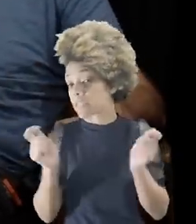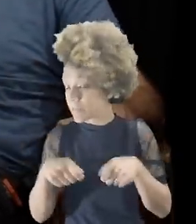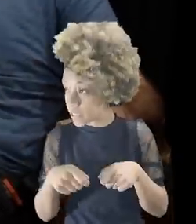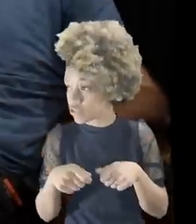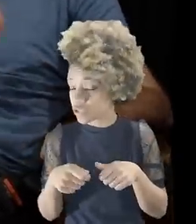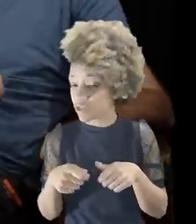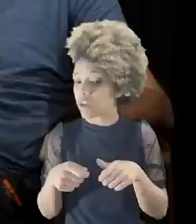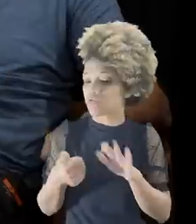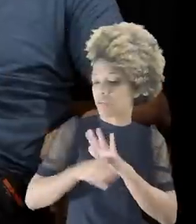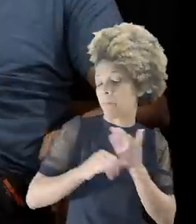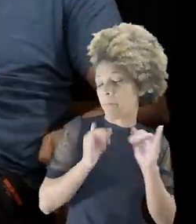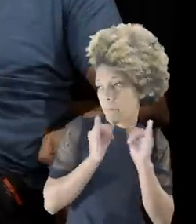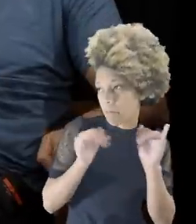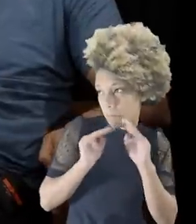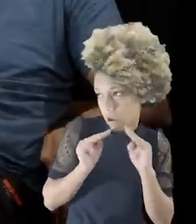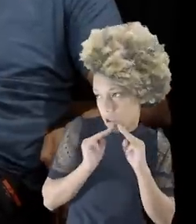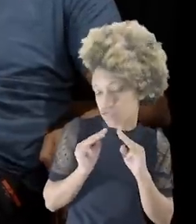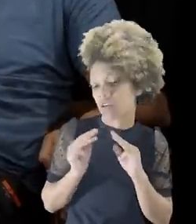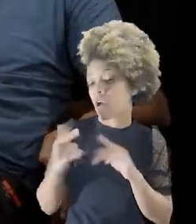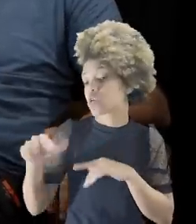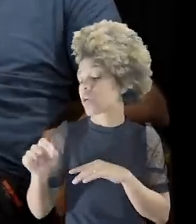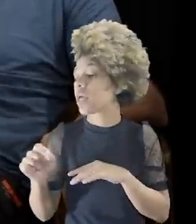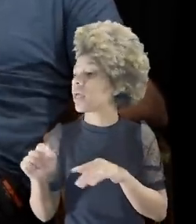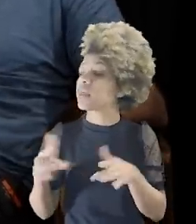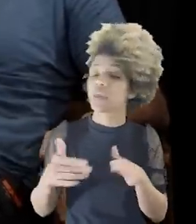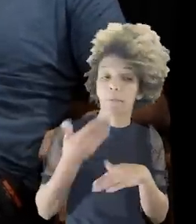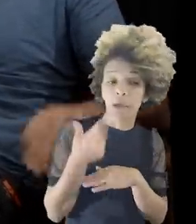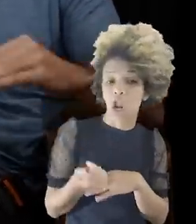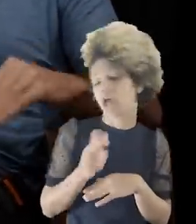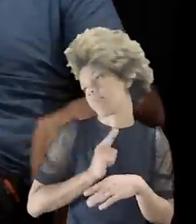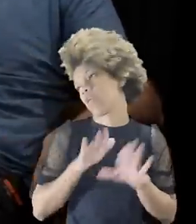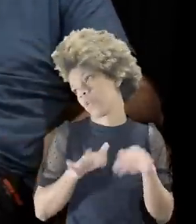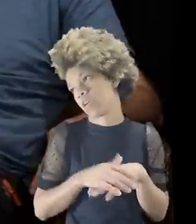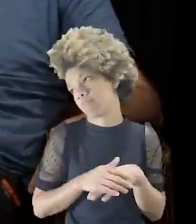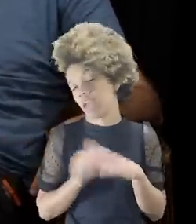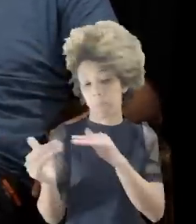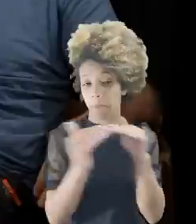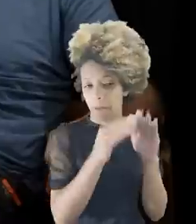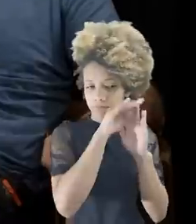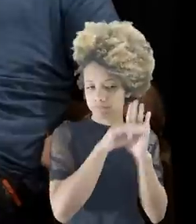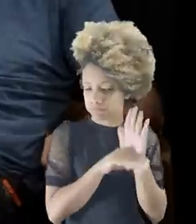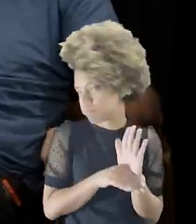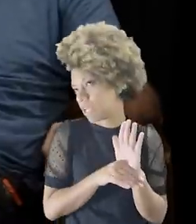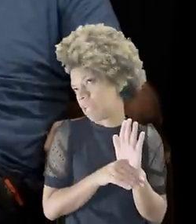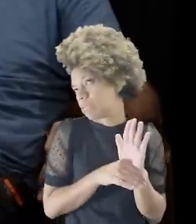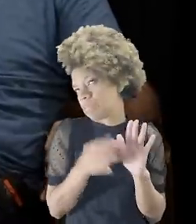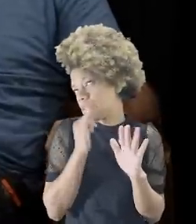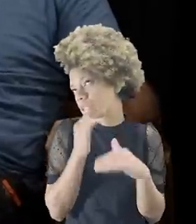tem mais probabilidades de pior campanha tem mais probabilidade de Escolher primeiro né E os que classificaram em playoffice vai de acordo com a classificação então